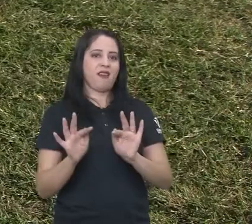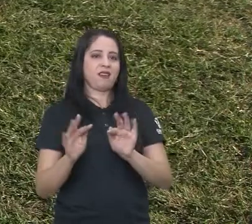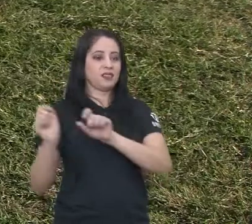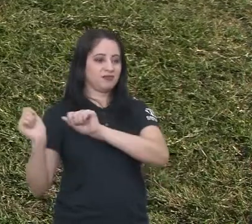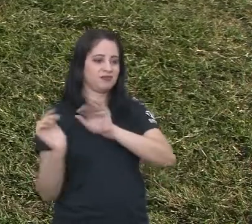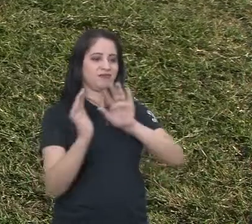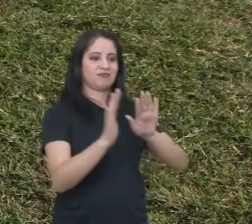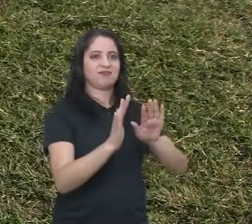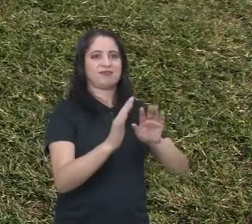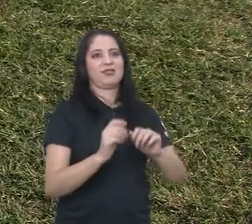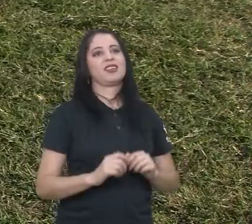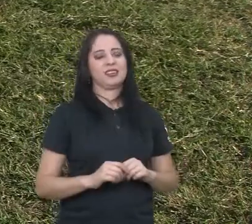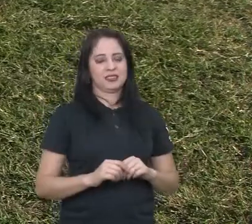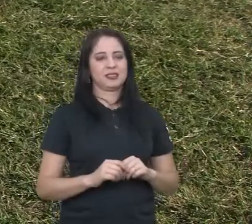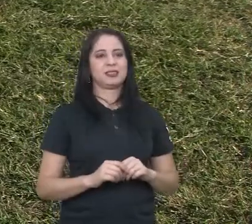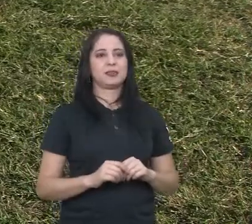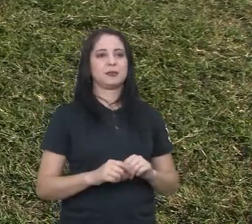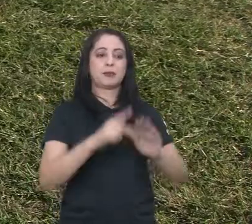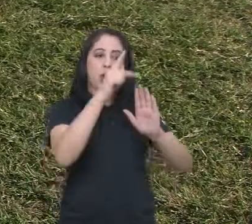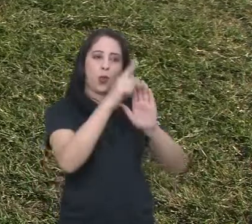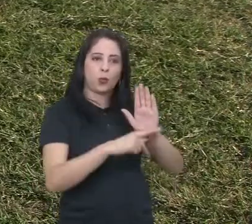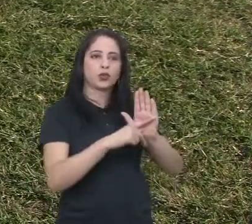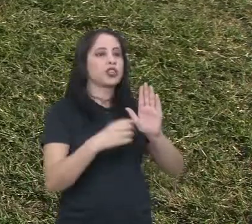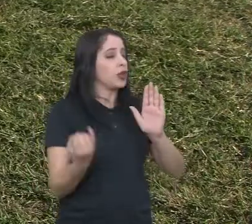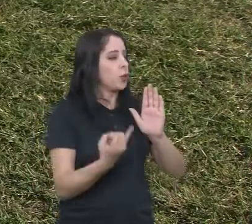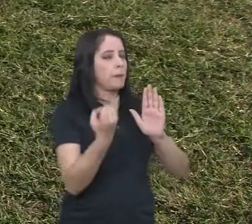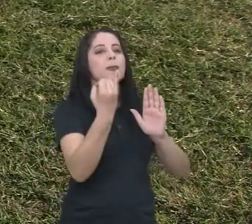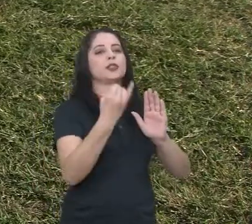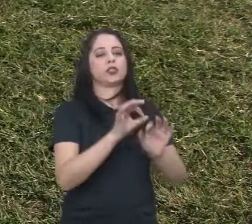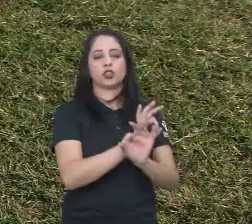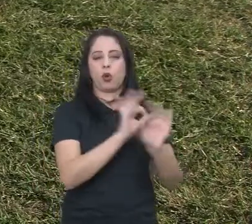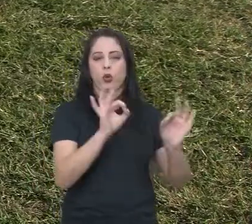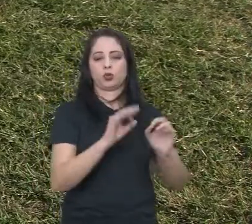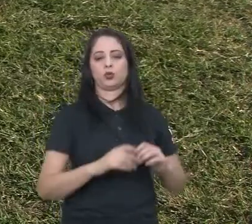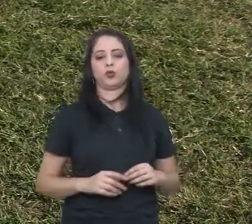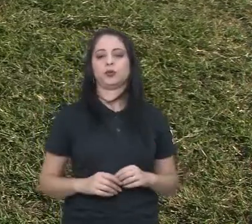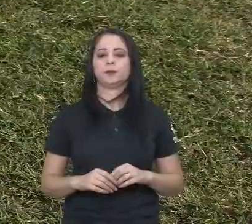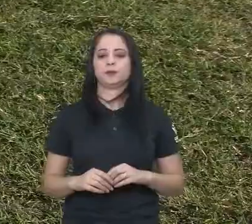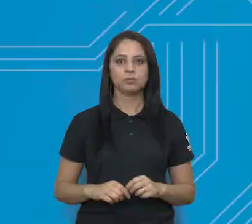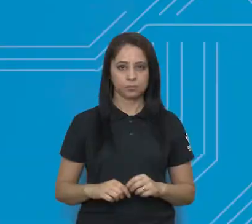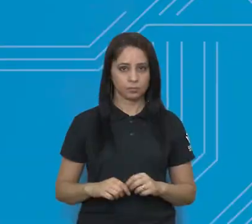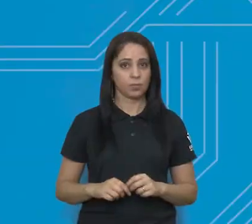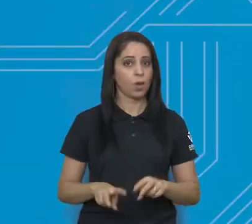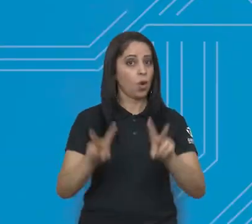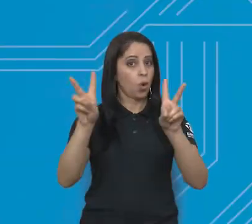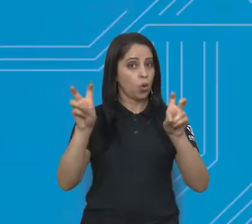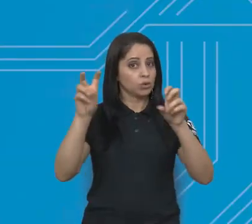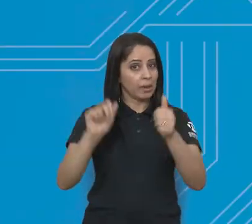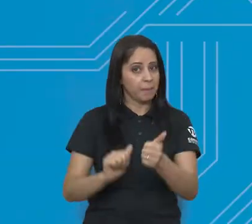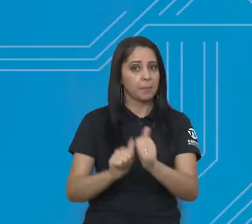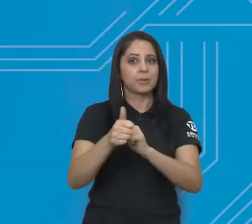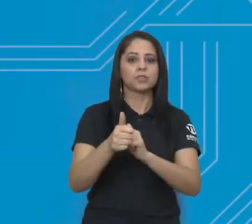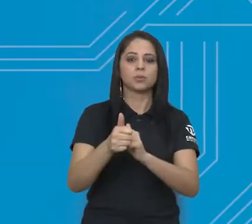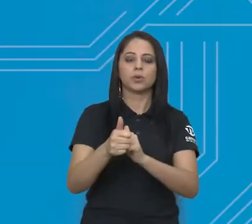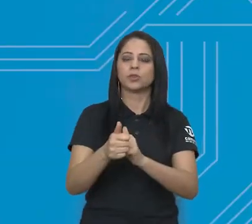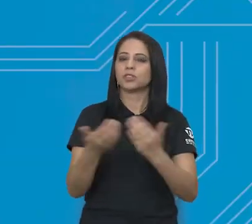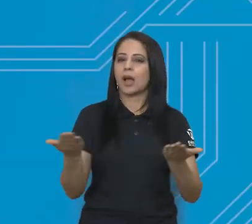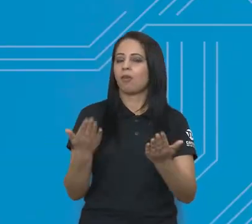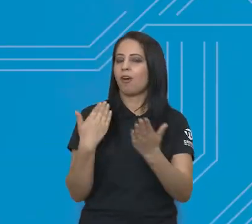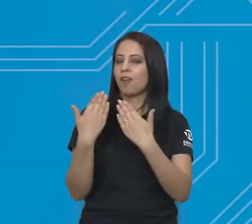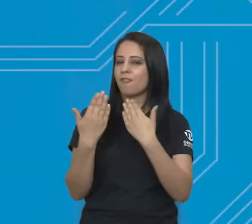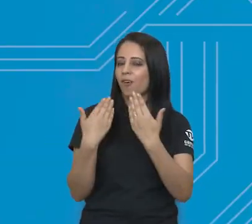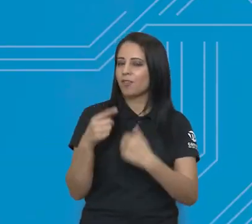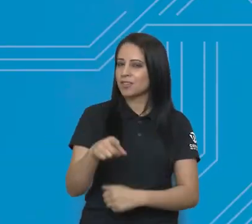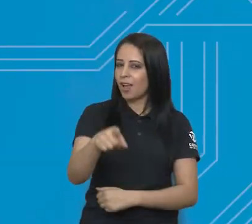vai se beneficiar de uma iniciativa privada através desse projeto. É bem bacana para a gente. Ainda no tema do esporte, agora